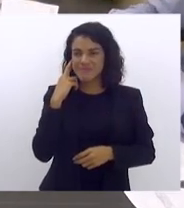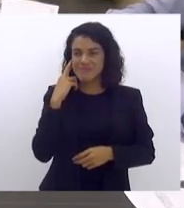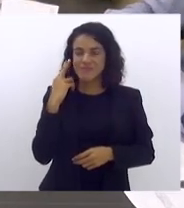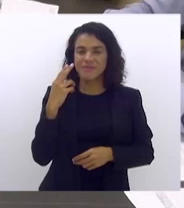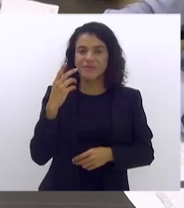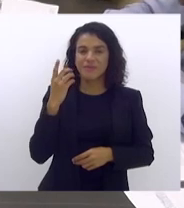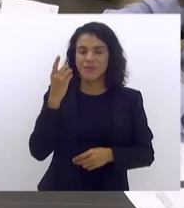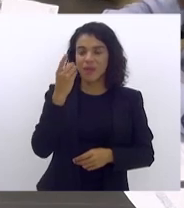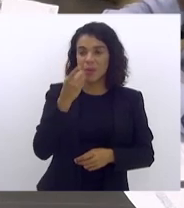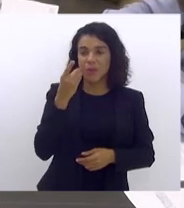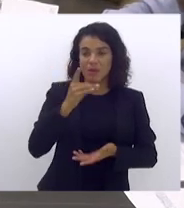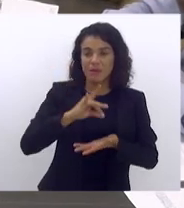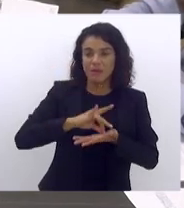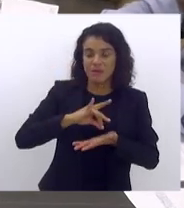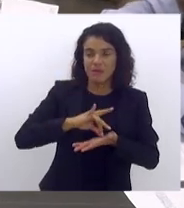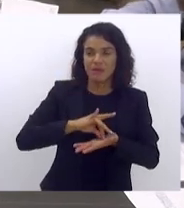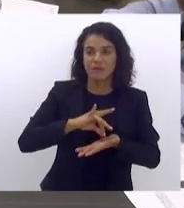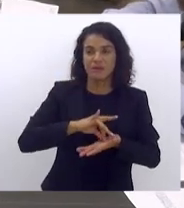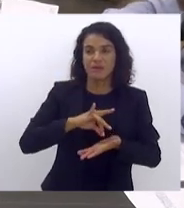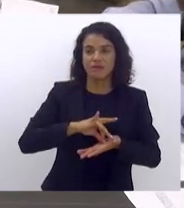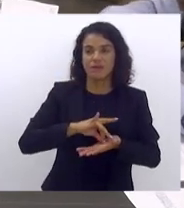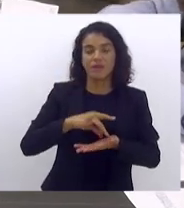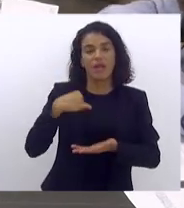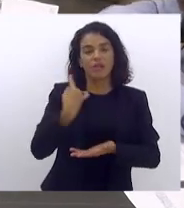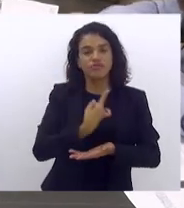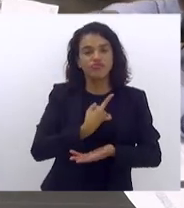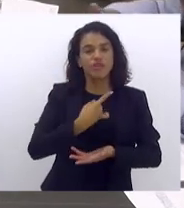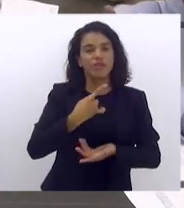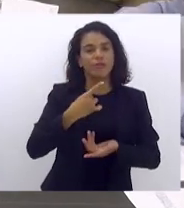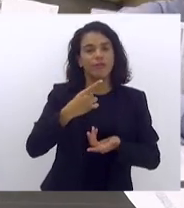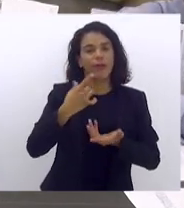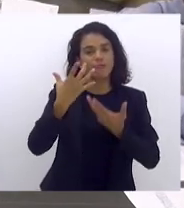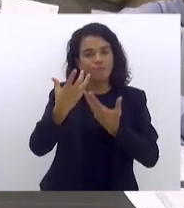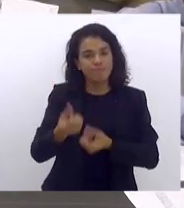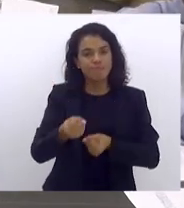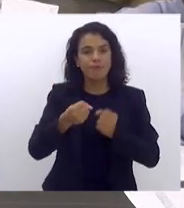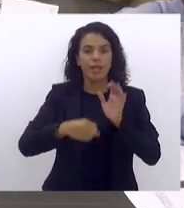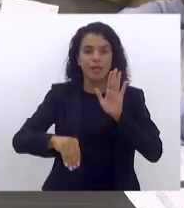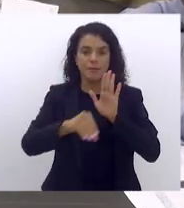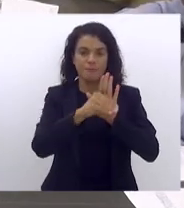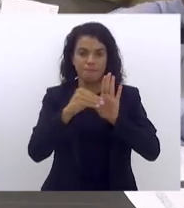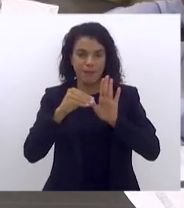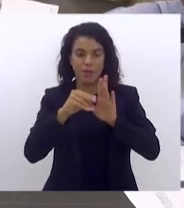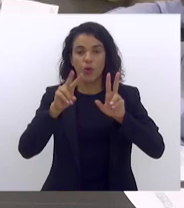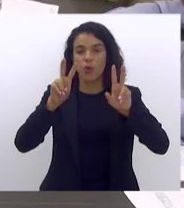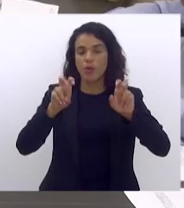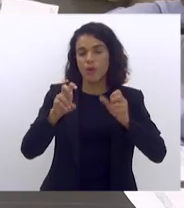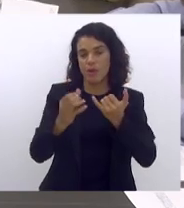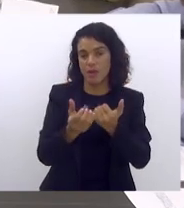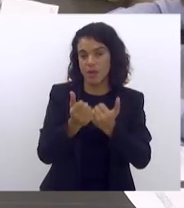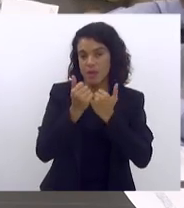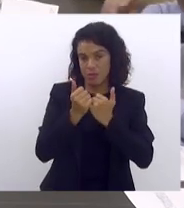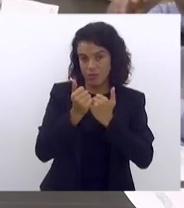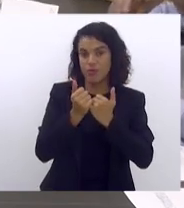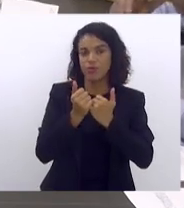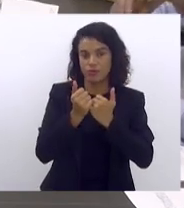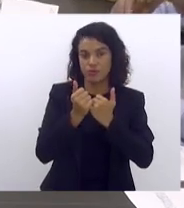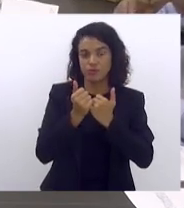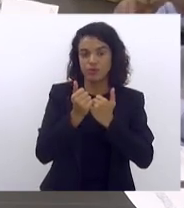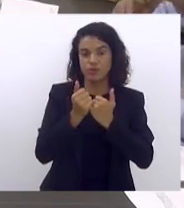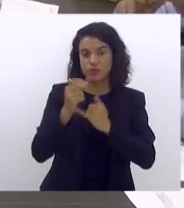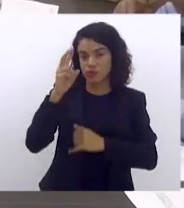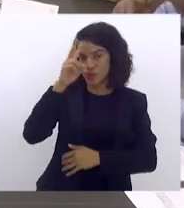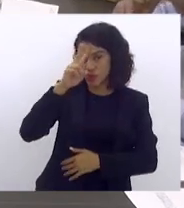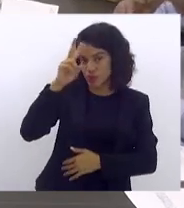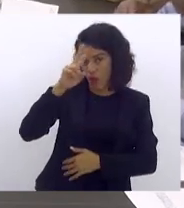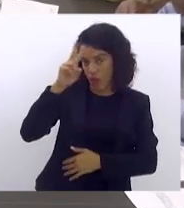Deputado, na verdade a gente tem adotado esse tipo de emenda quando se trata de patrimônio histórico, está sumulado.